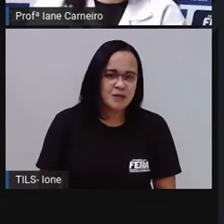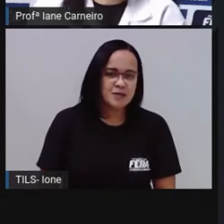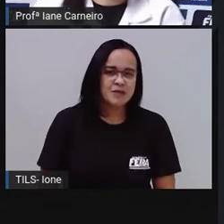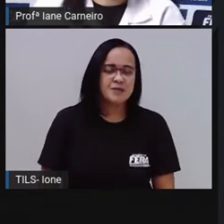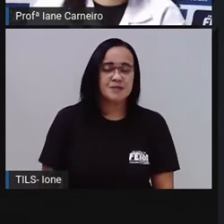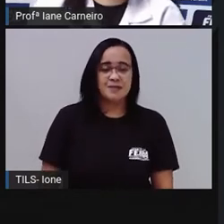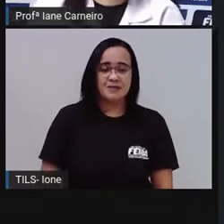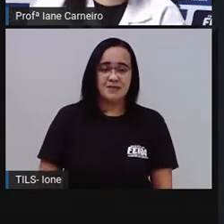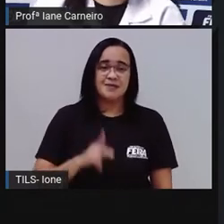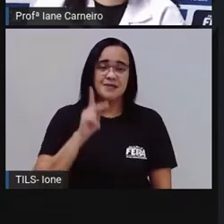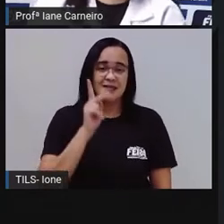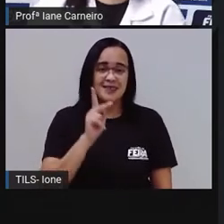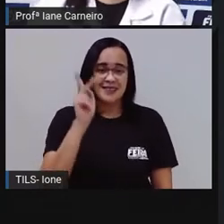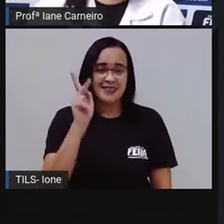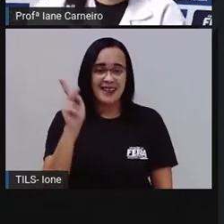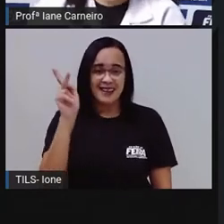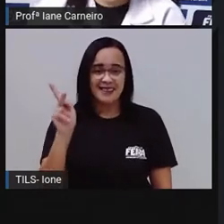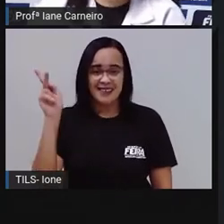KKK.